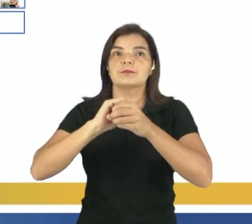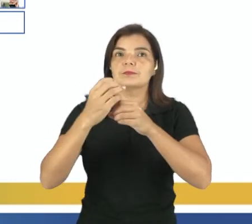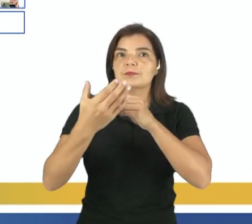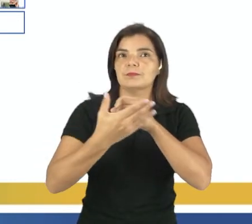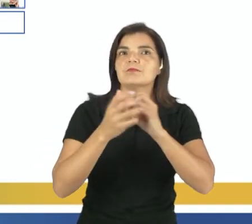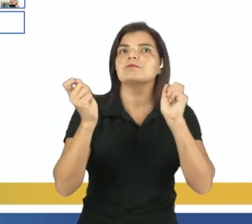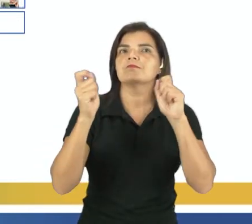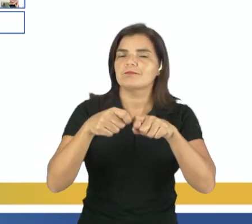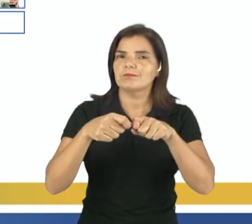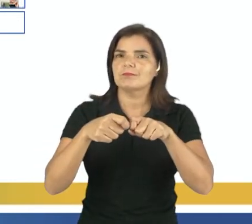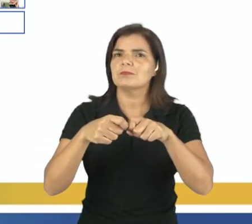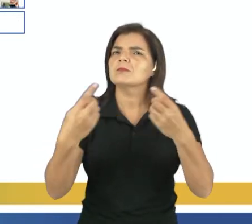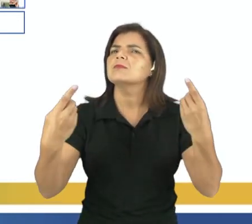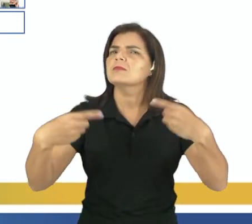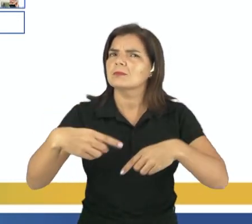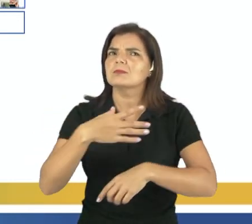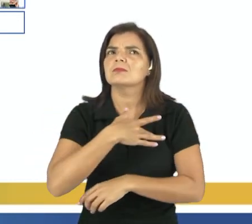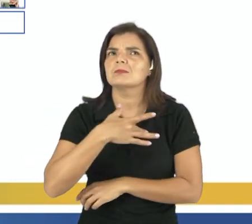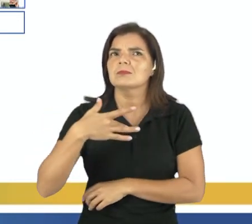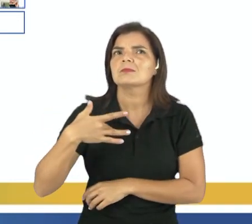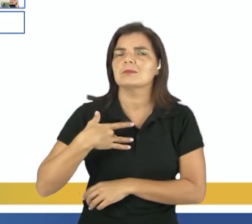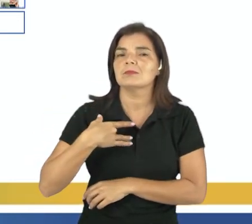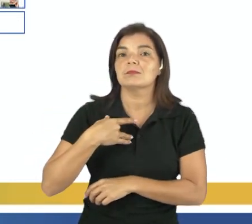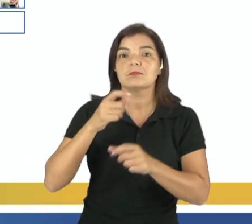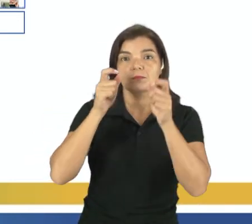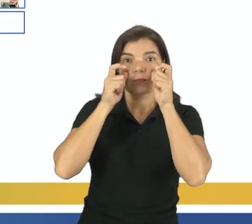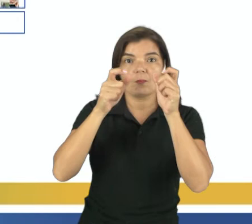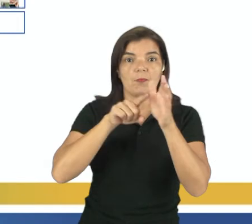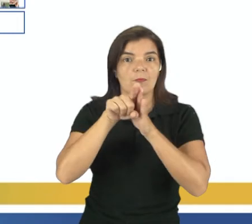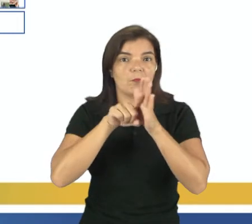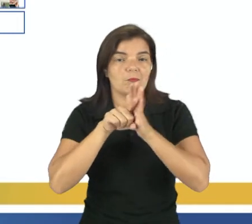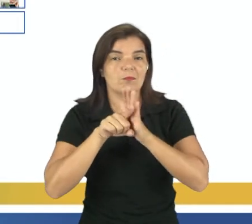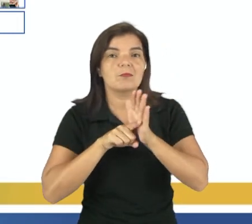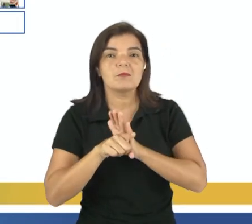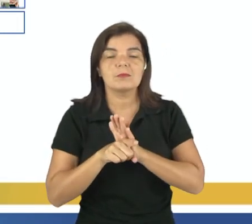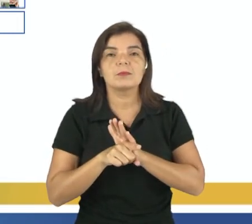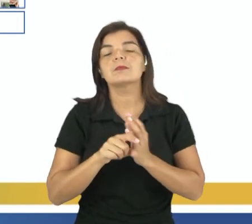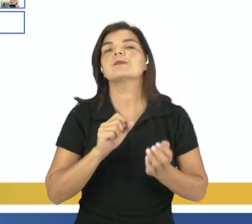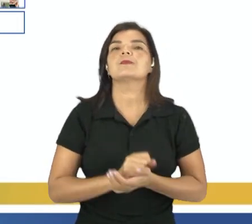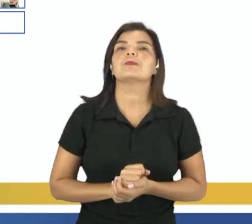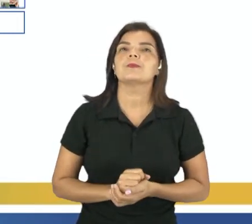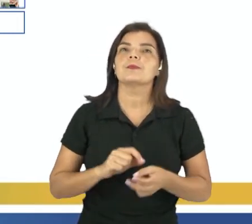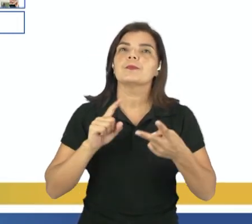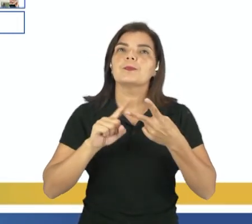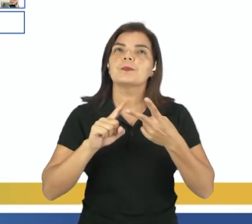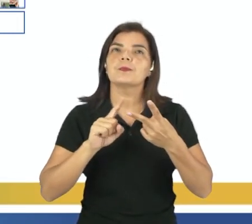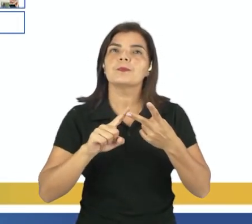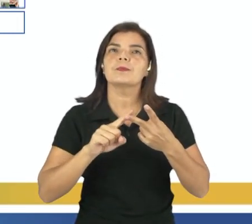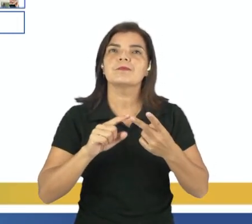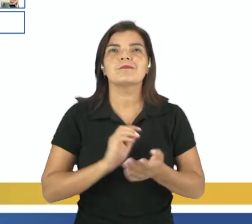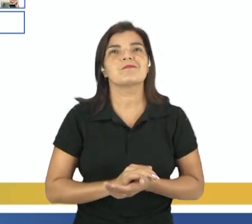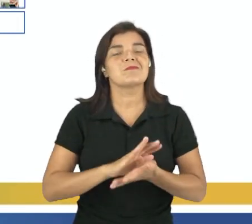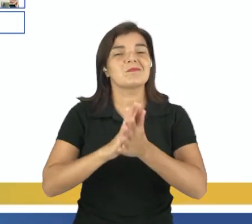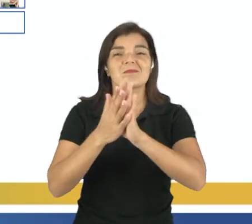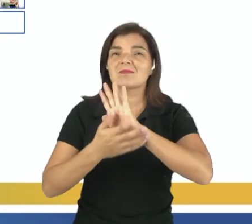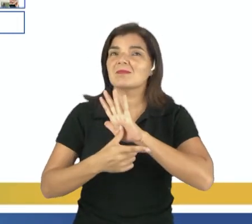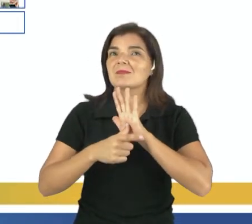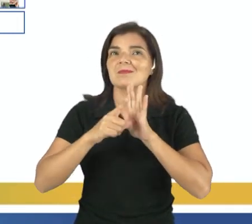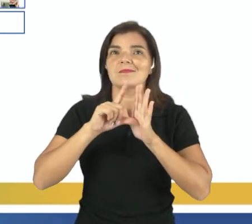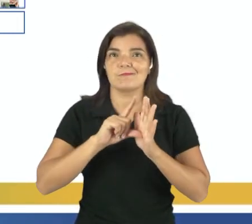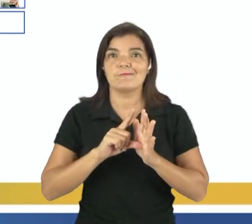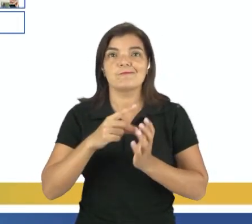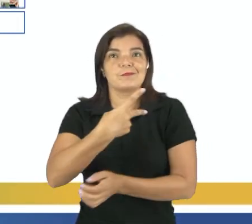Covid-19 pode ser ameaça à saúde, alertam cientistas. Olha o segundo título ao lado.